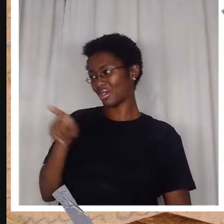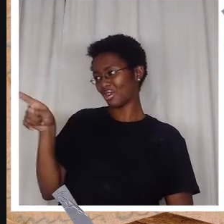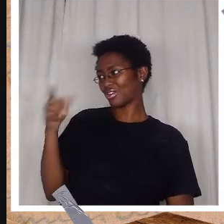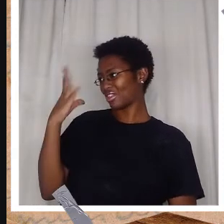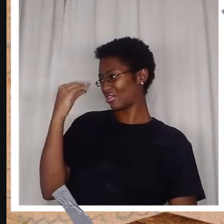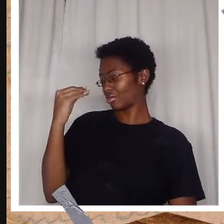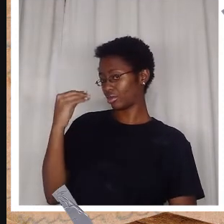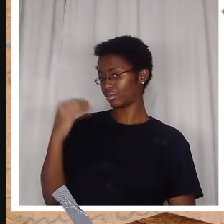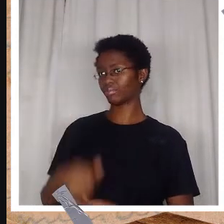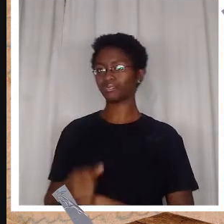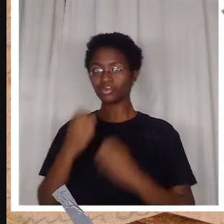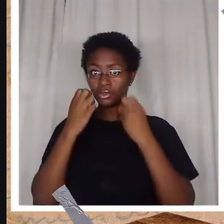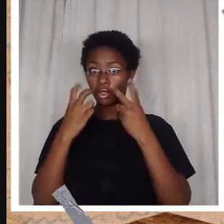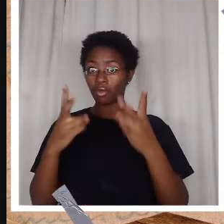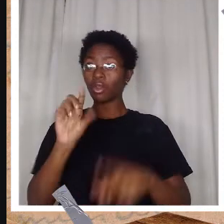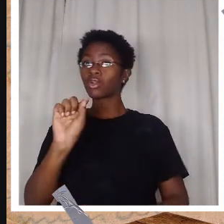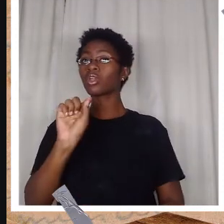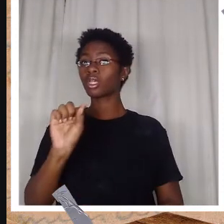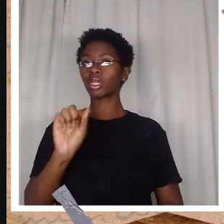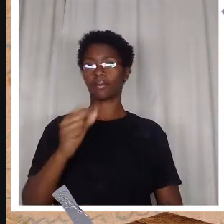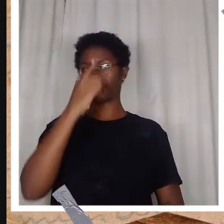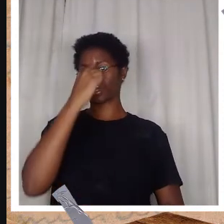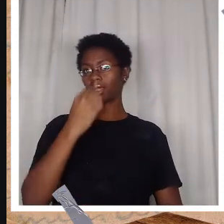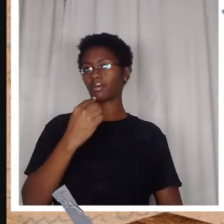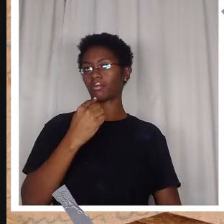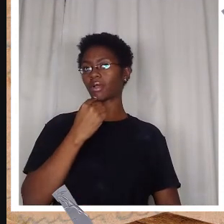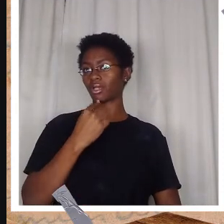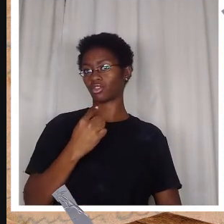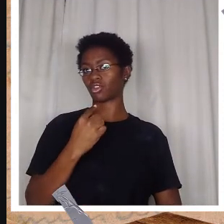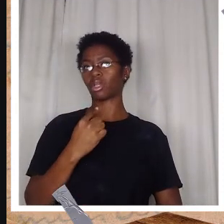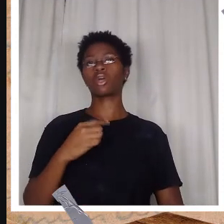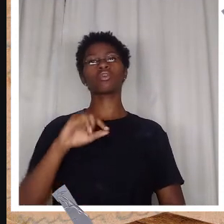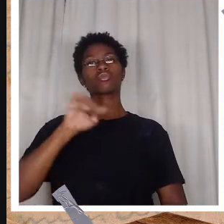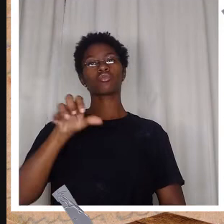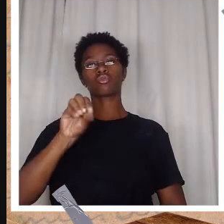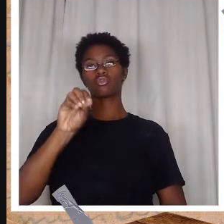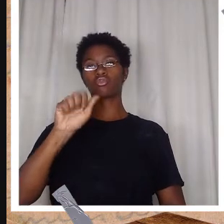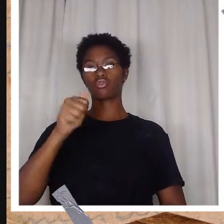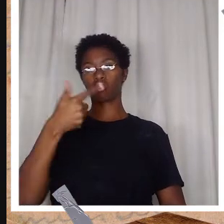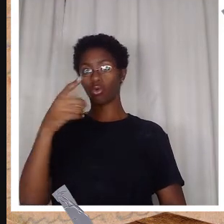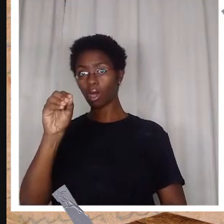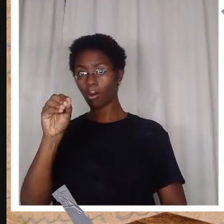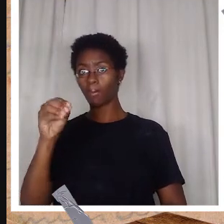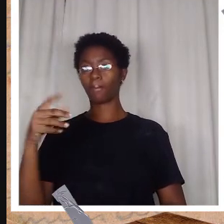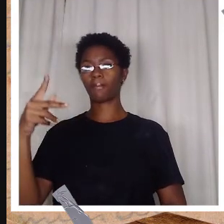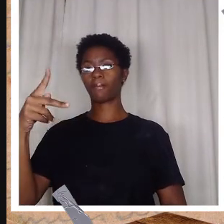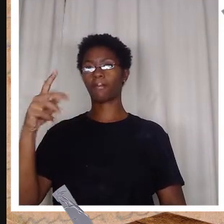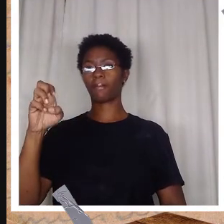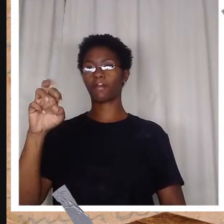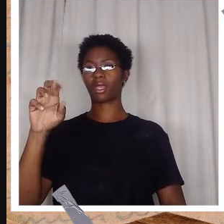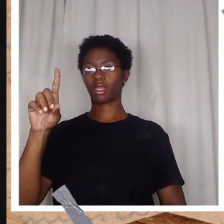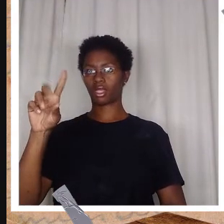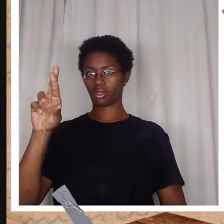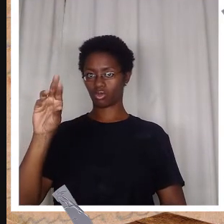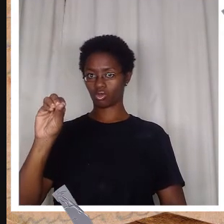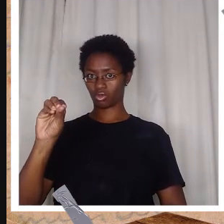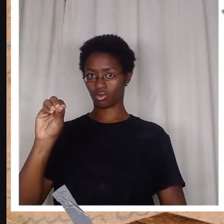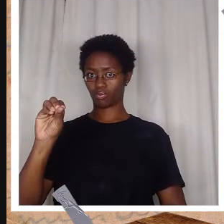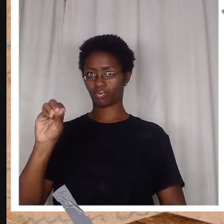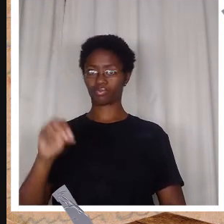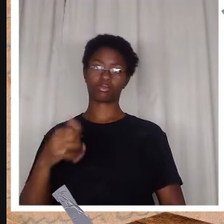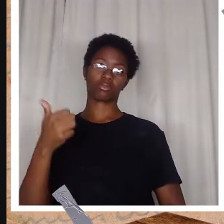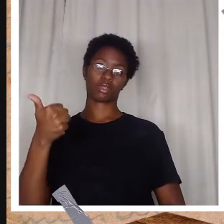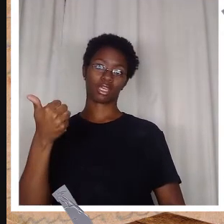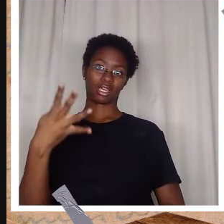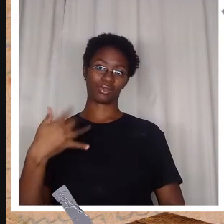vendo a imagem do João Pedro Matos Pinto. João Pedro tinha 14 anos, morador